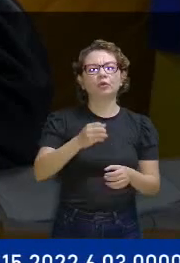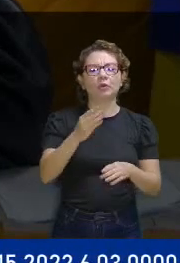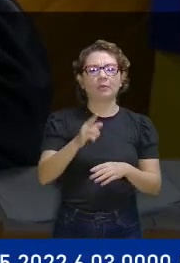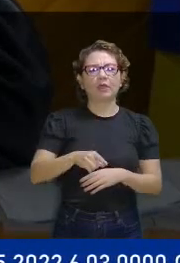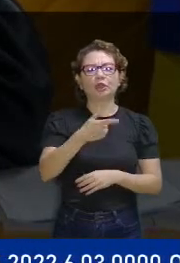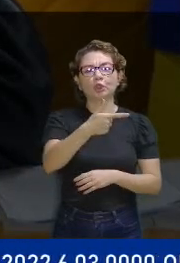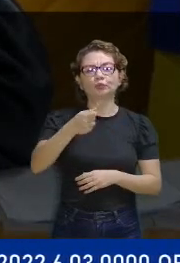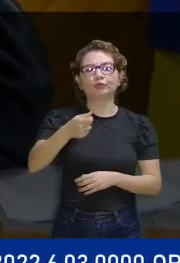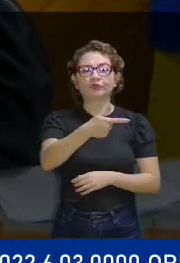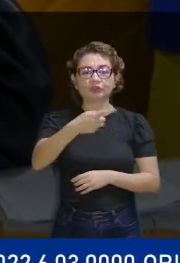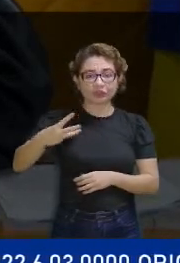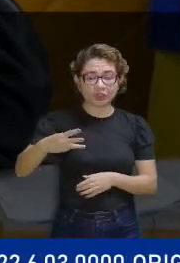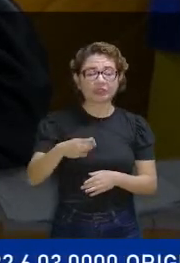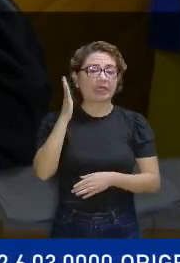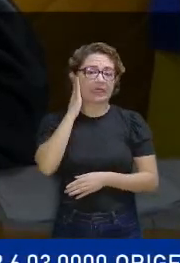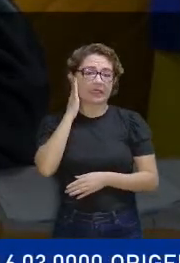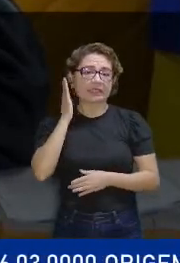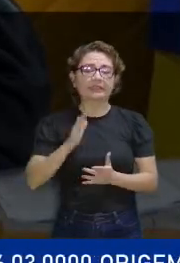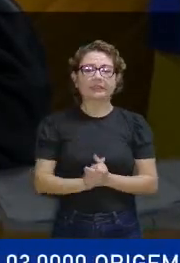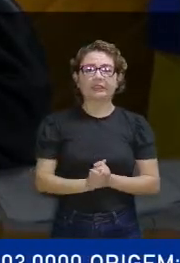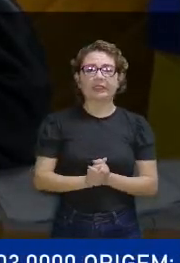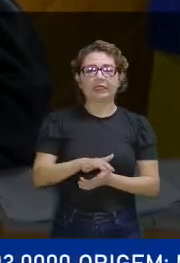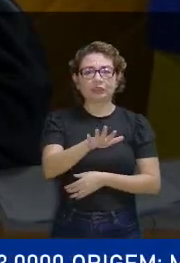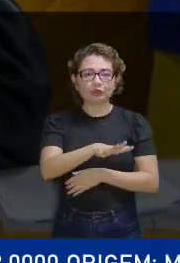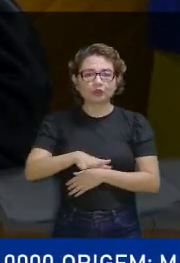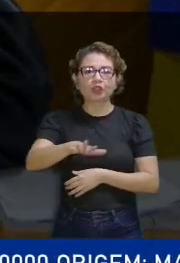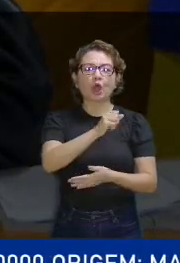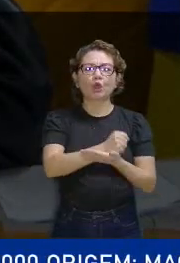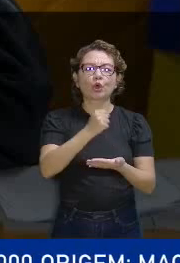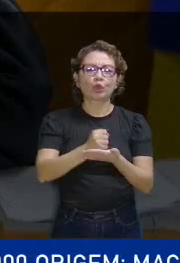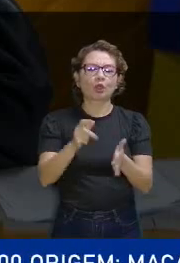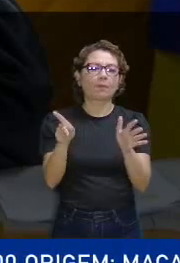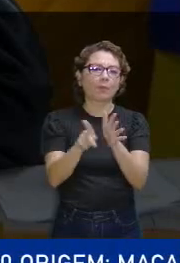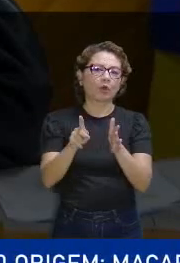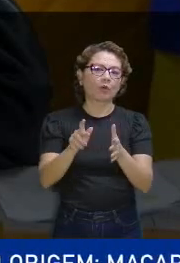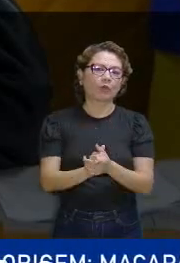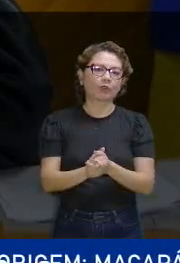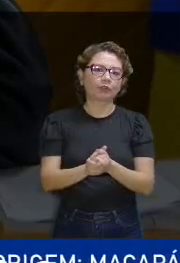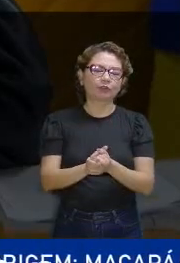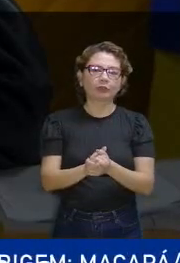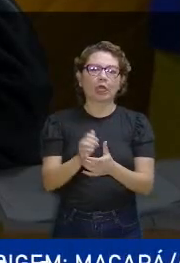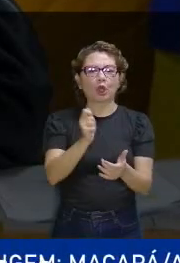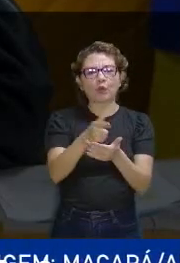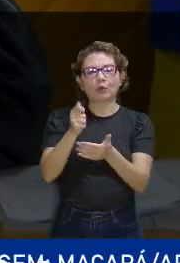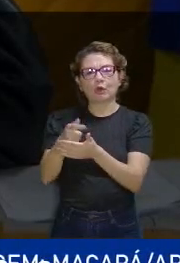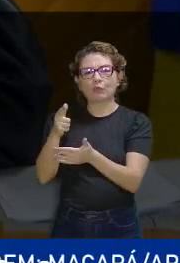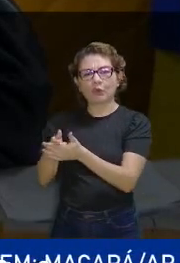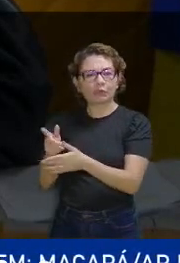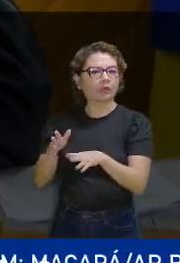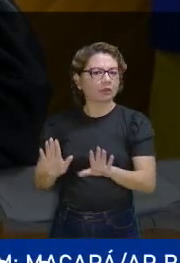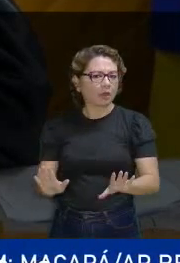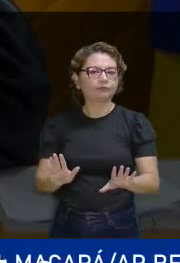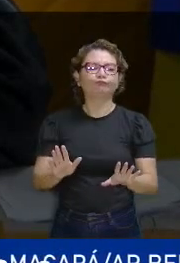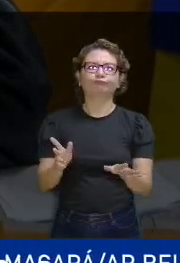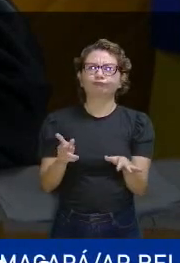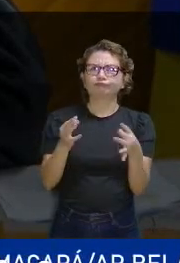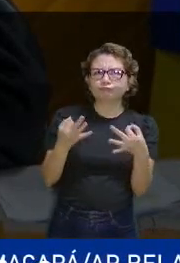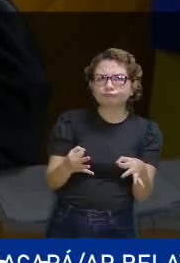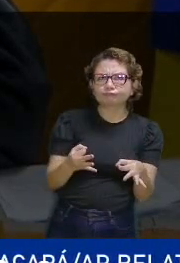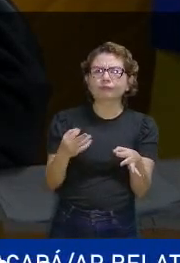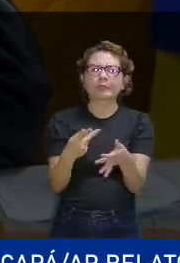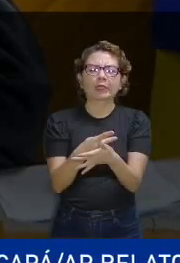8238/2023, ao entender que o caráter genérico dos contratos relativos às despesas com pessoal não configuraria